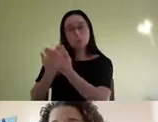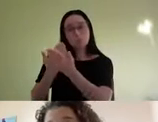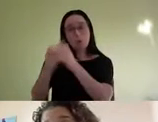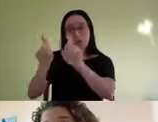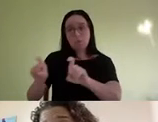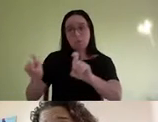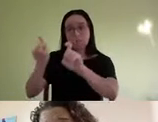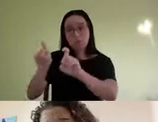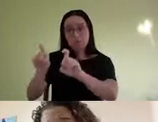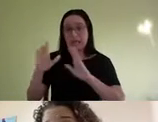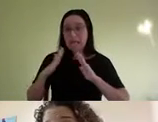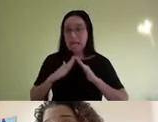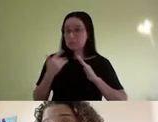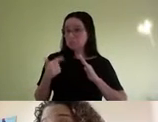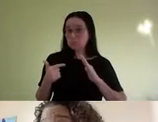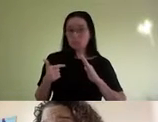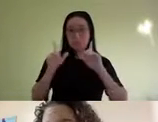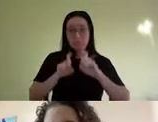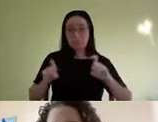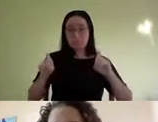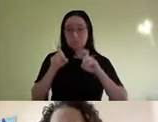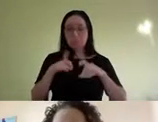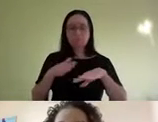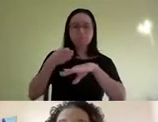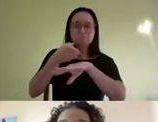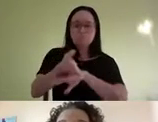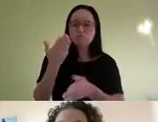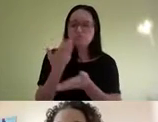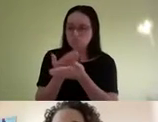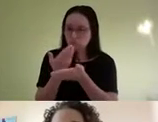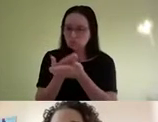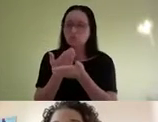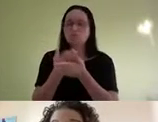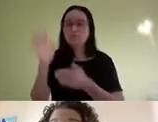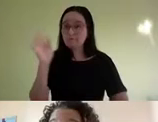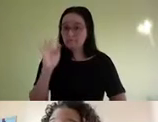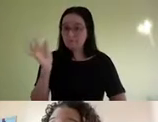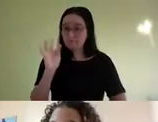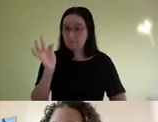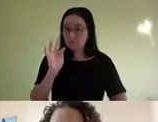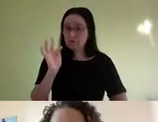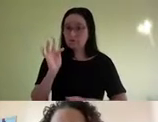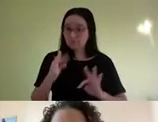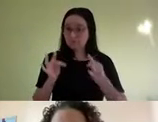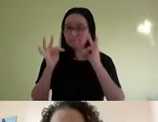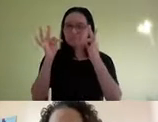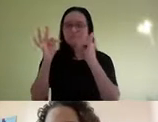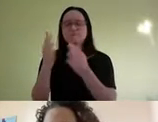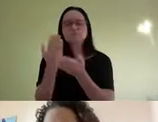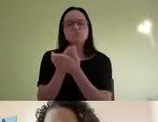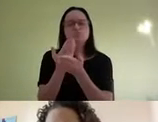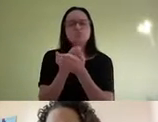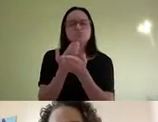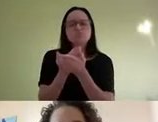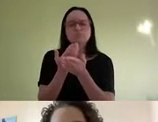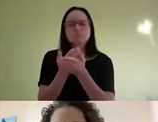faculdade, é a FAPEC, a Faculdade de Tecnologia aqui de São Paulo e eu fazia o colegial técnico lá. Então, todos